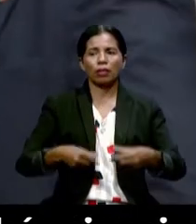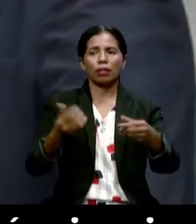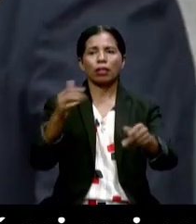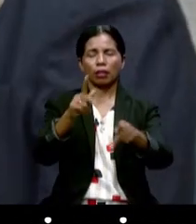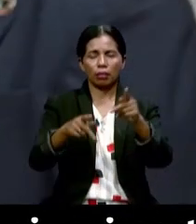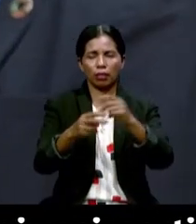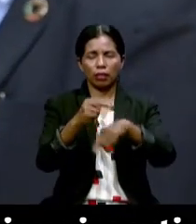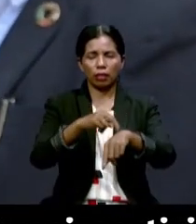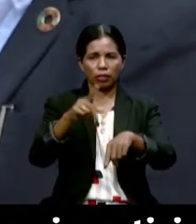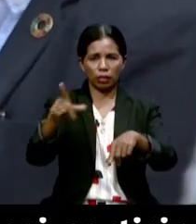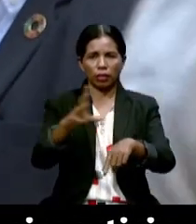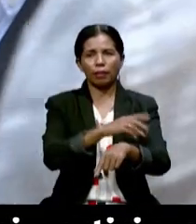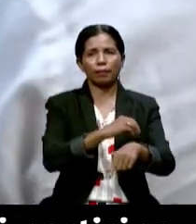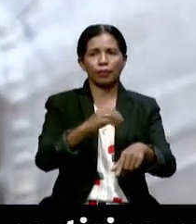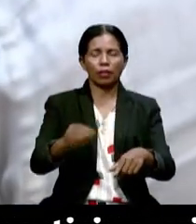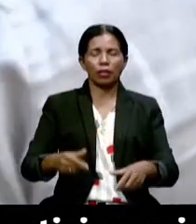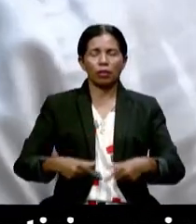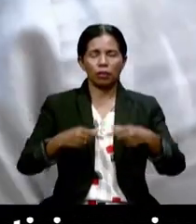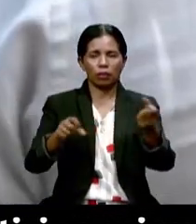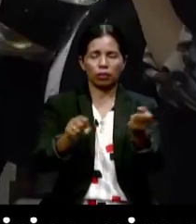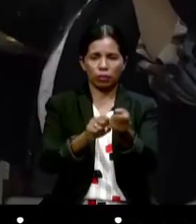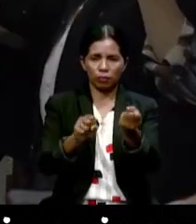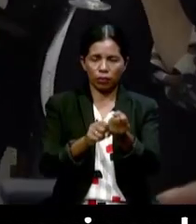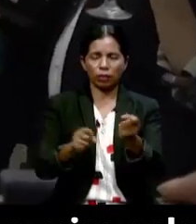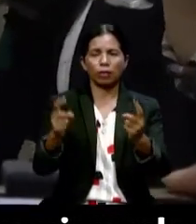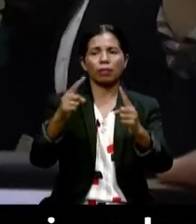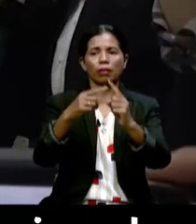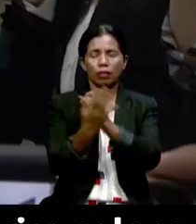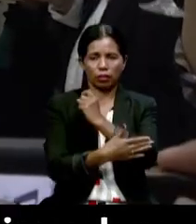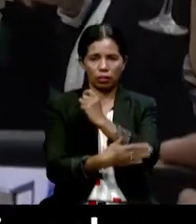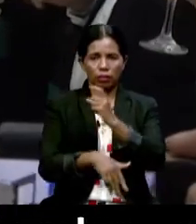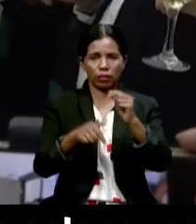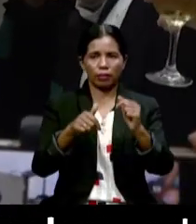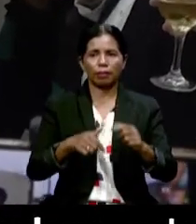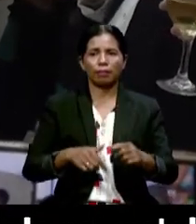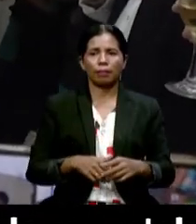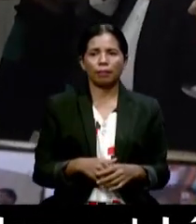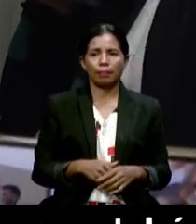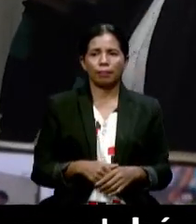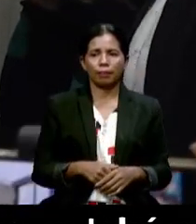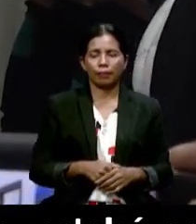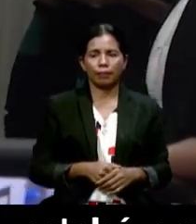cidadão nacionais no internacionais, nebe fone contribuição ba nação, né, Agustinho da Costa, Mateus Romário, GMN.